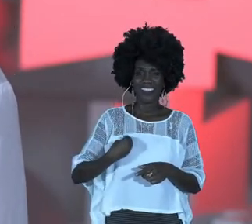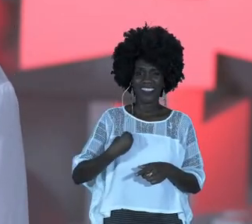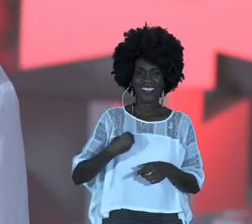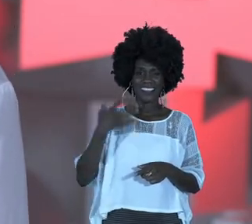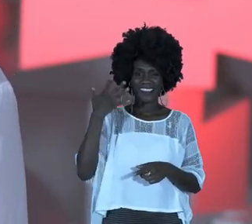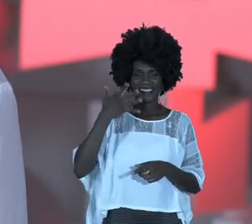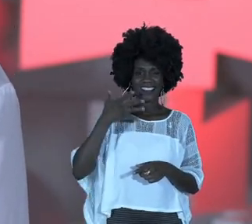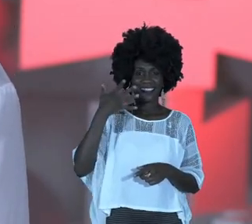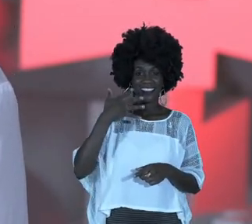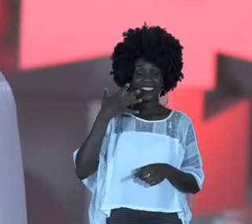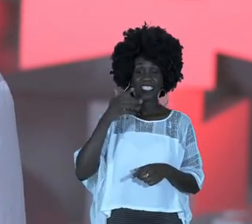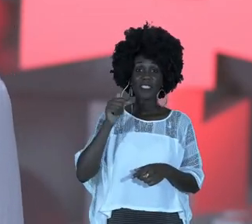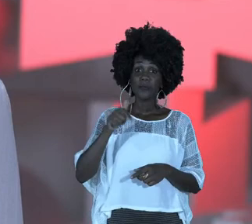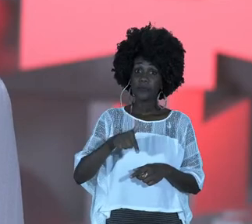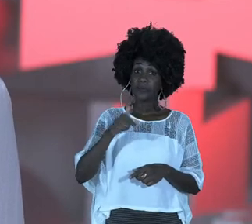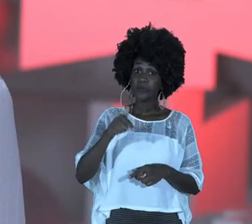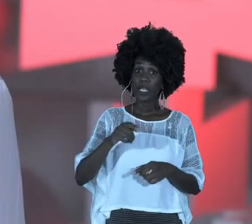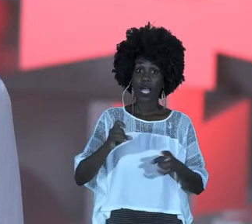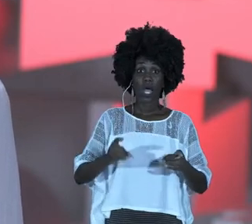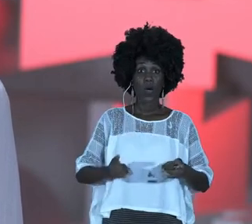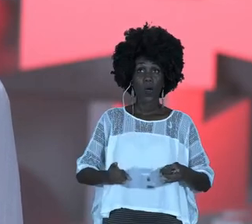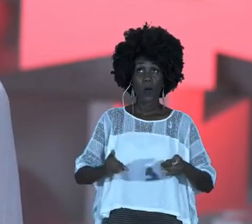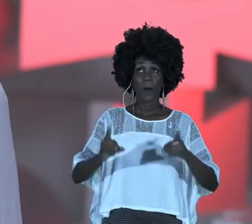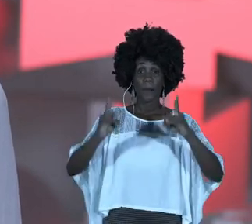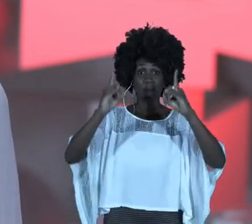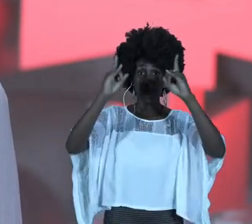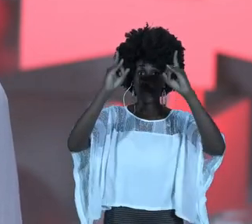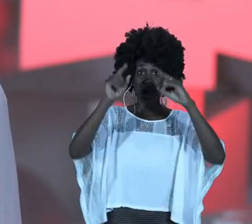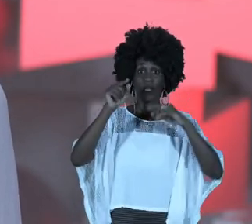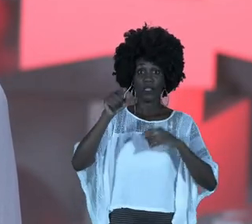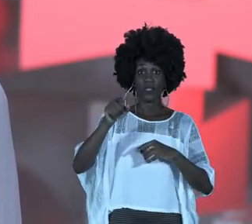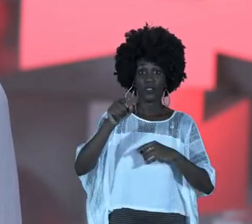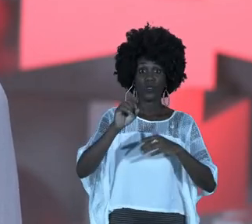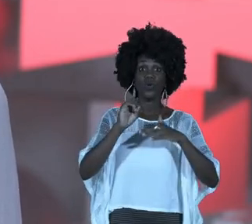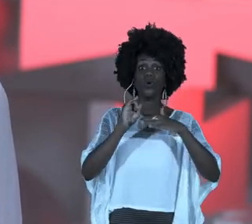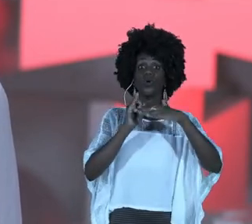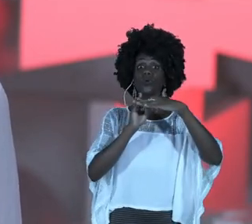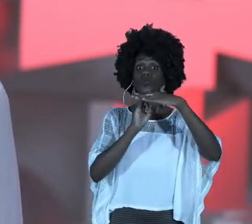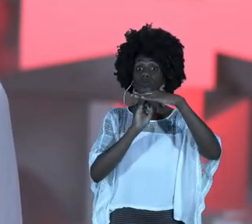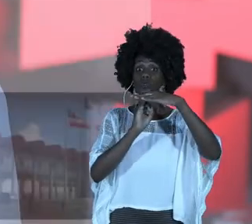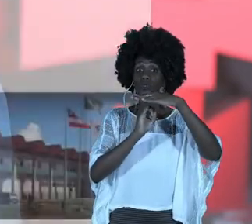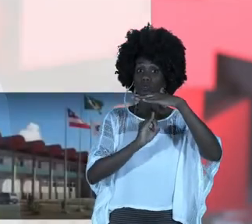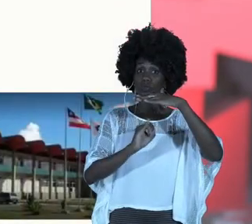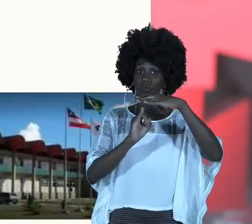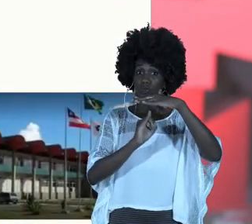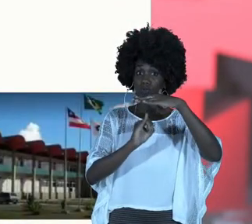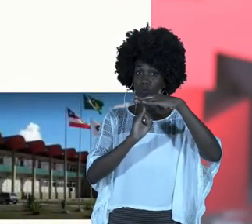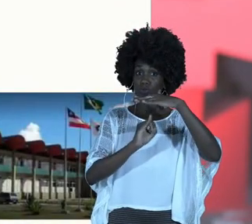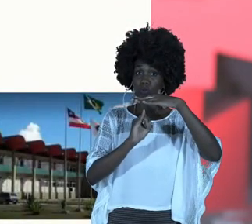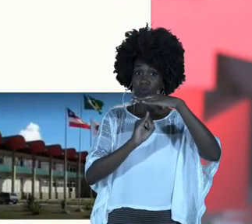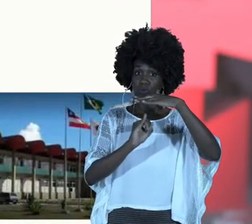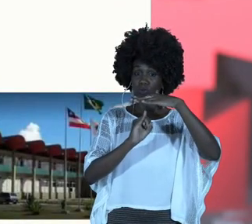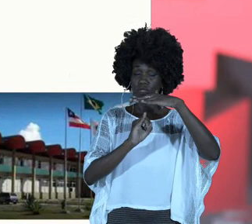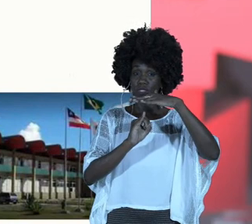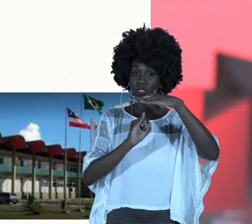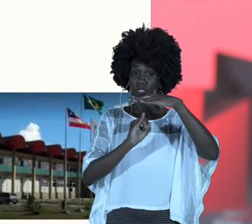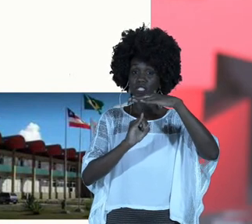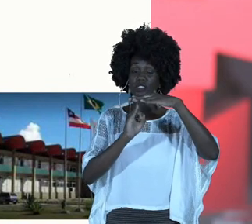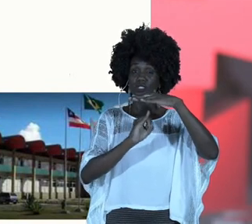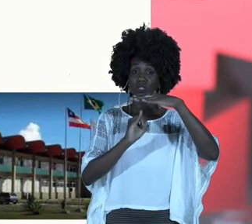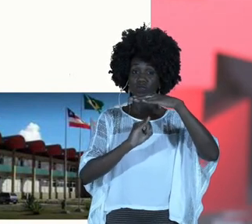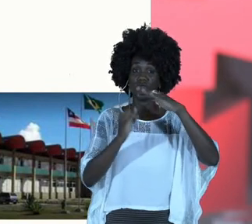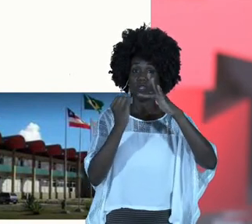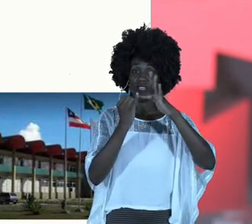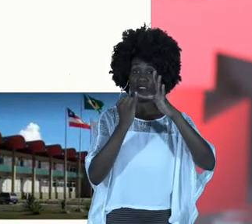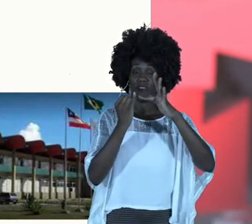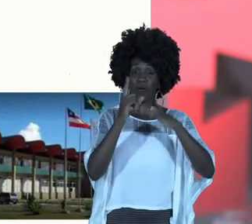passada. E aqui é o prédio, o edifício do Instituto Federal de Simões Filho. E aí a gente